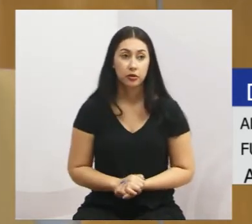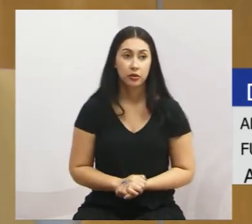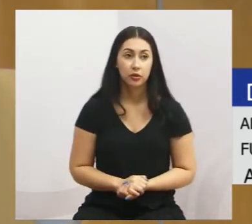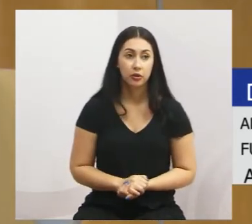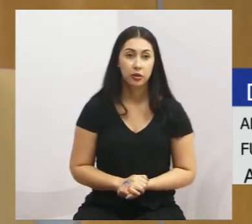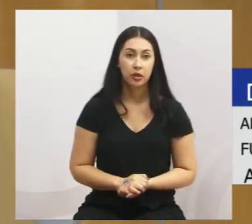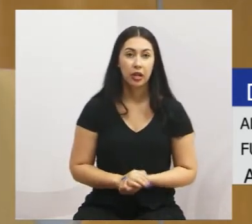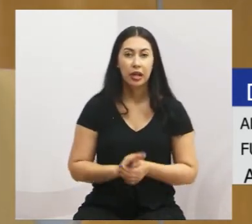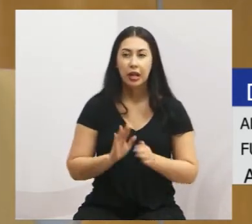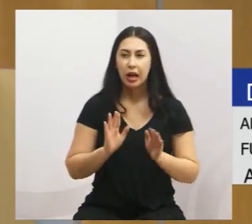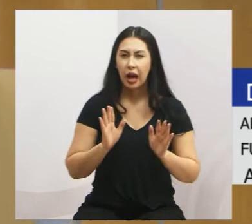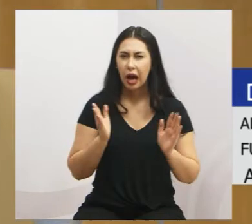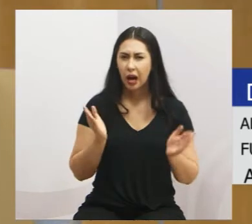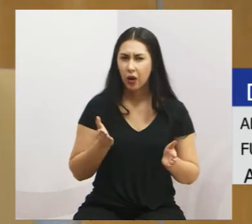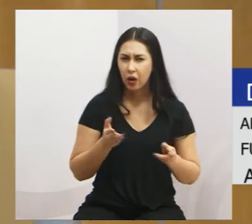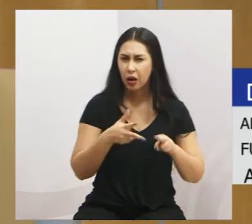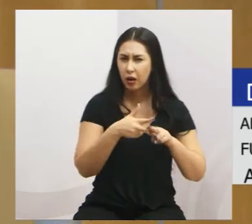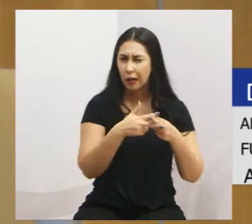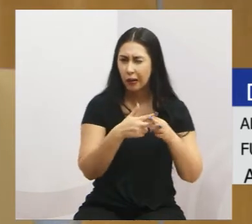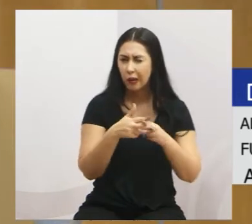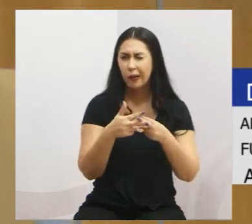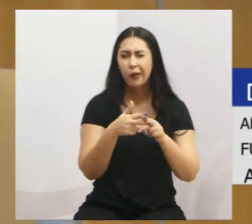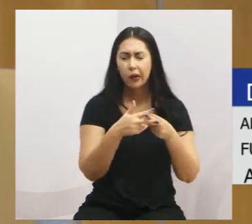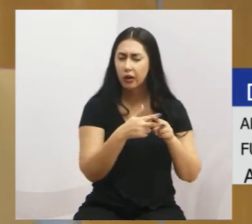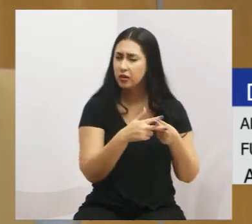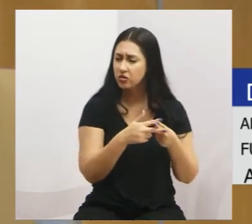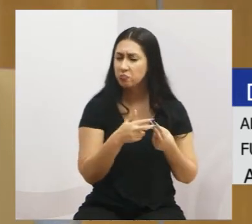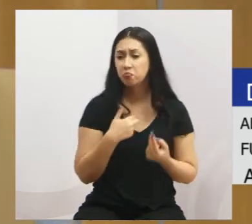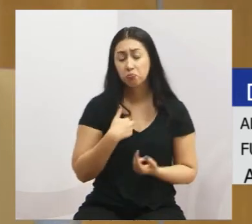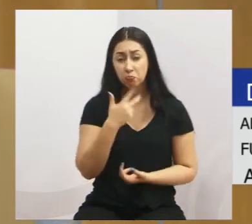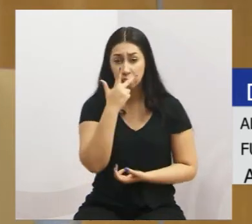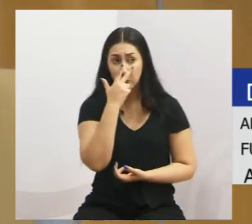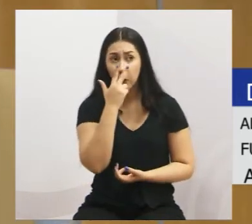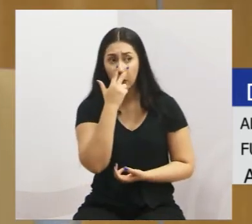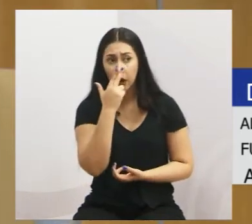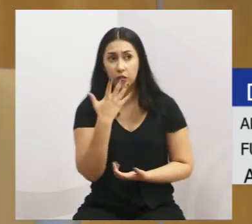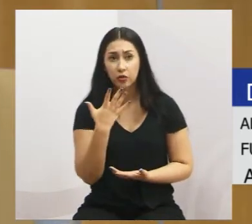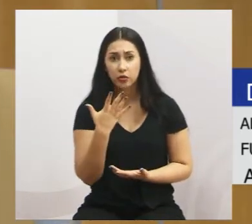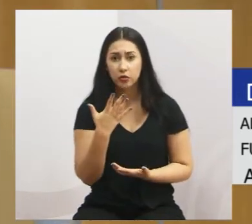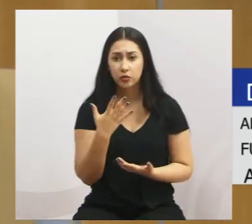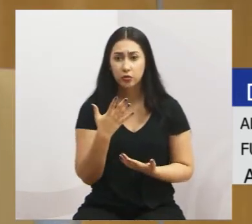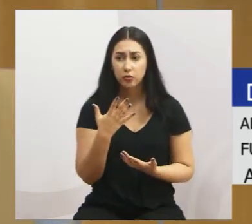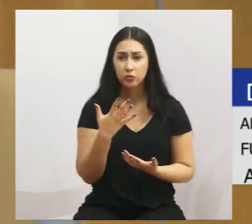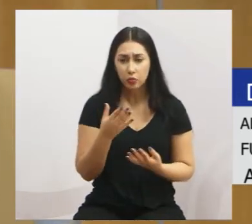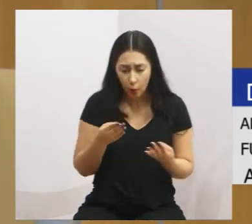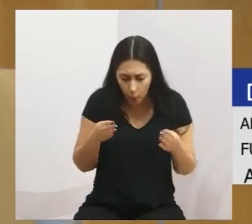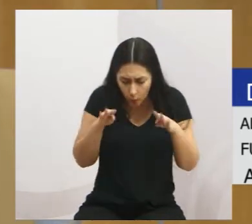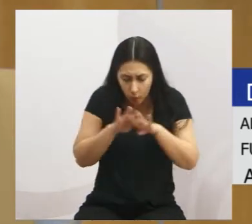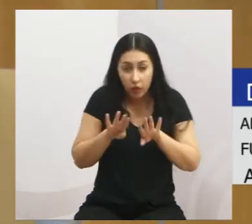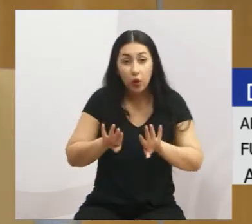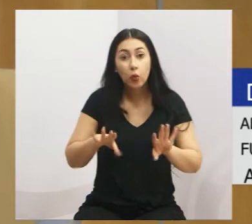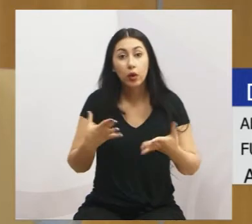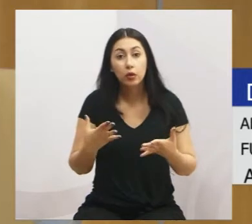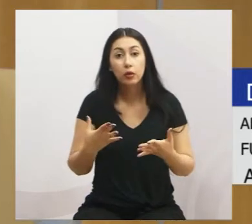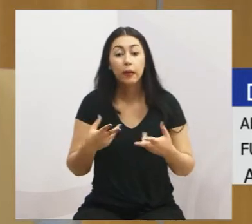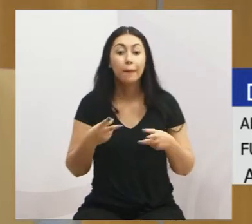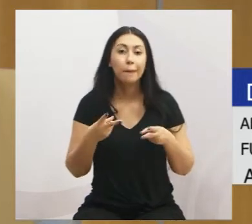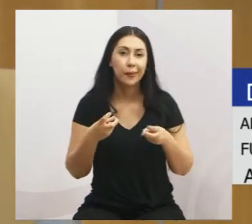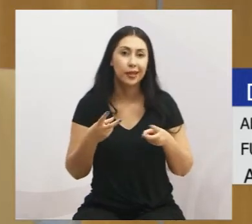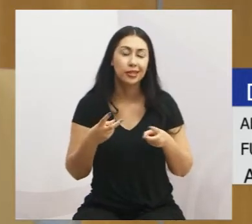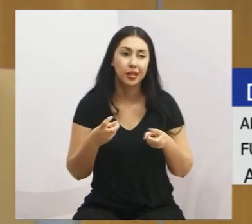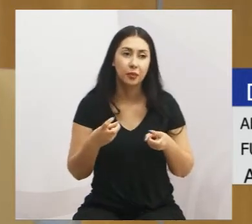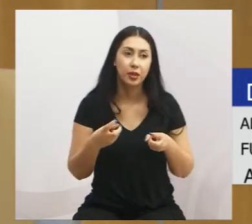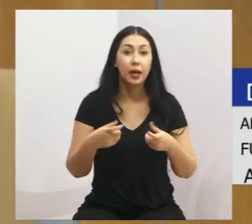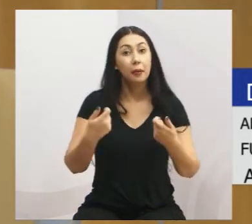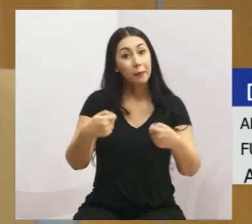se corrigindo uma distorção, né? Eu acho que até um ato de humildade, quando reconhece que precisa